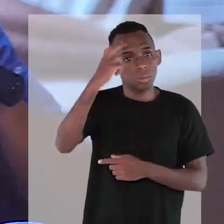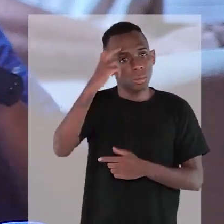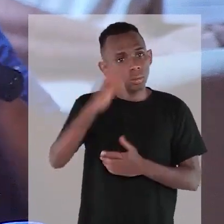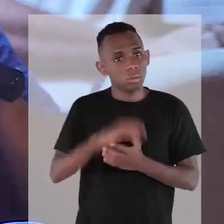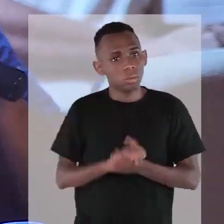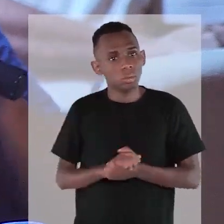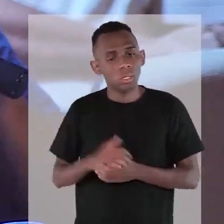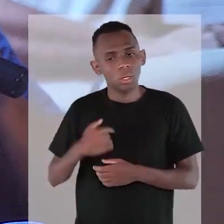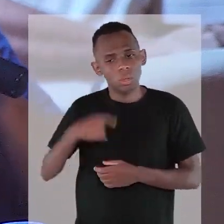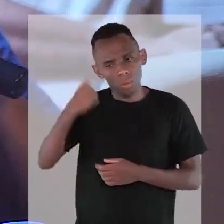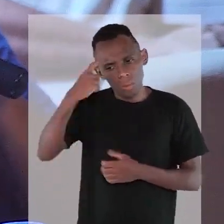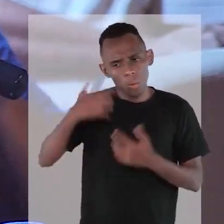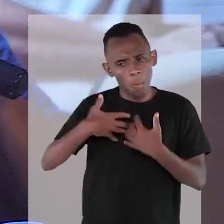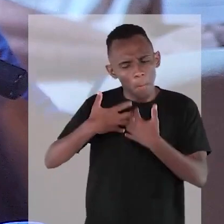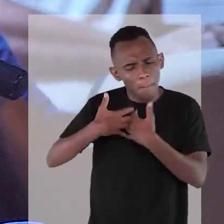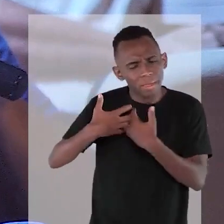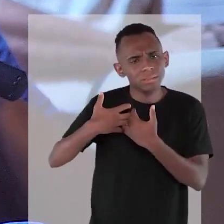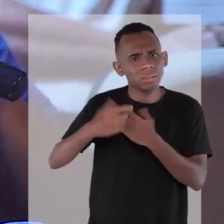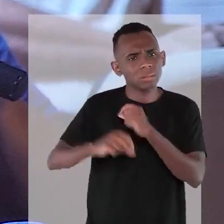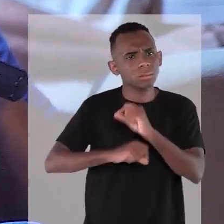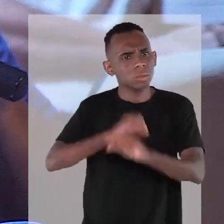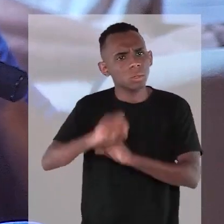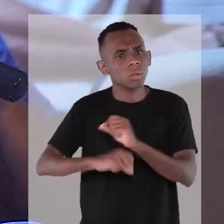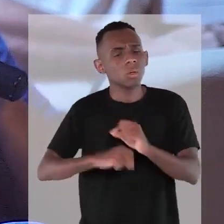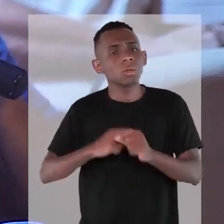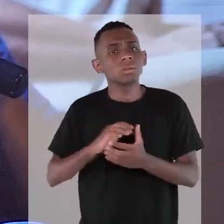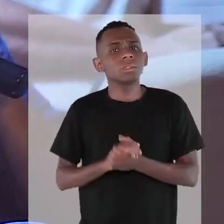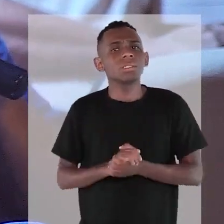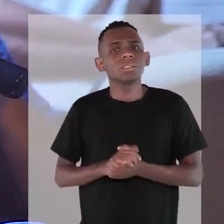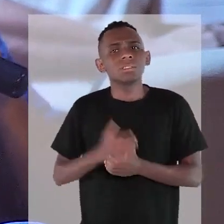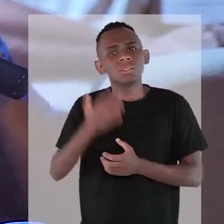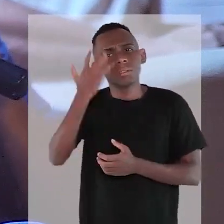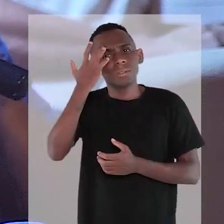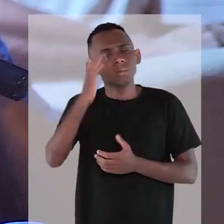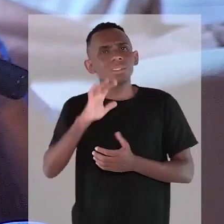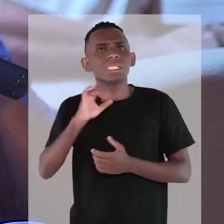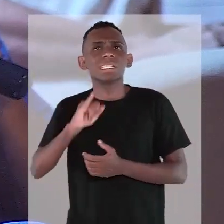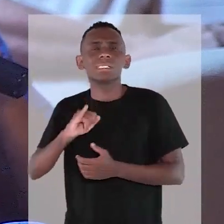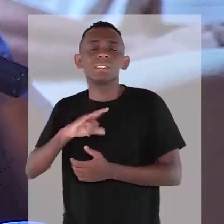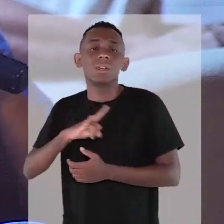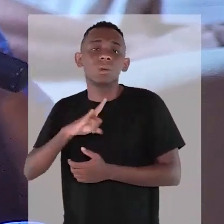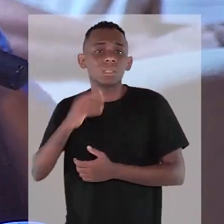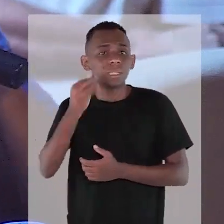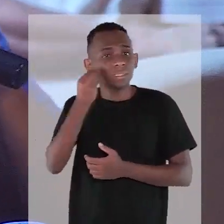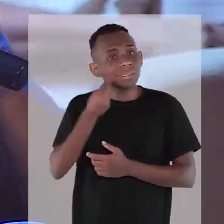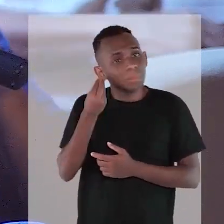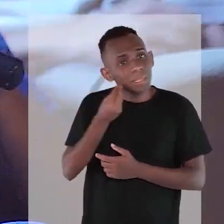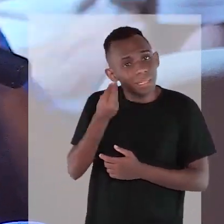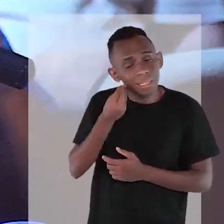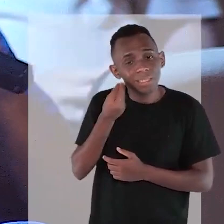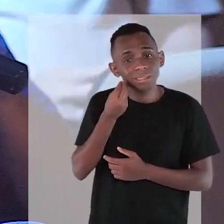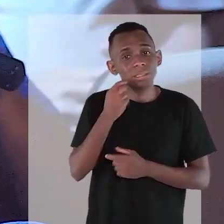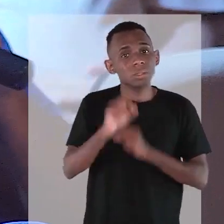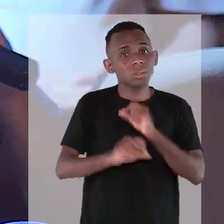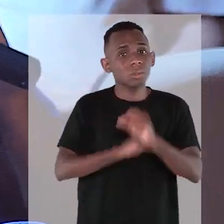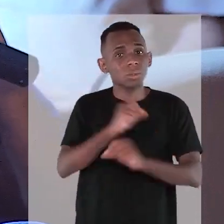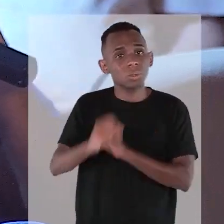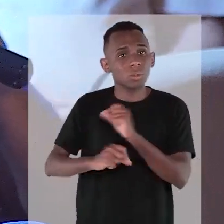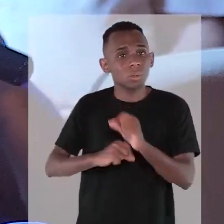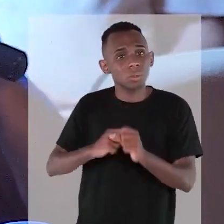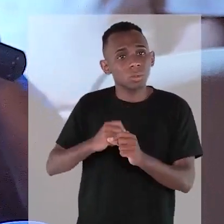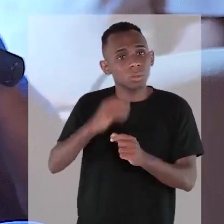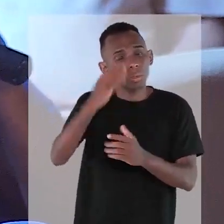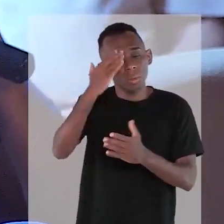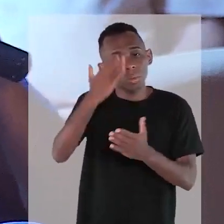E aí eu fiquei pensando muito, não sei se do local onde eu falo, eu vivo aquela esperança que o Milton Santos põe